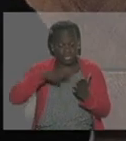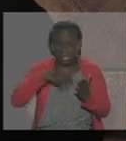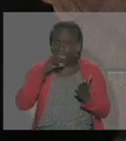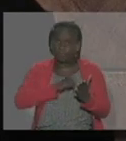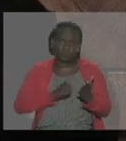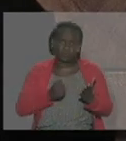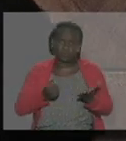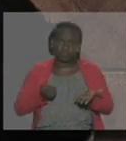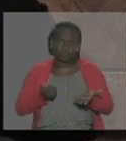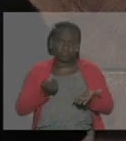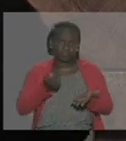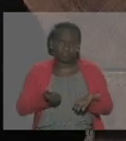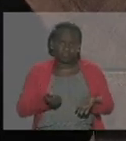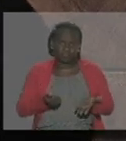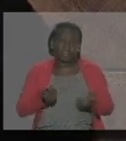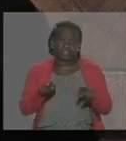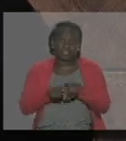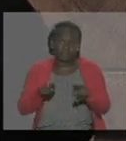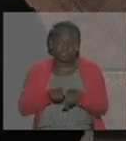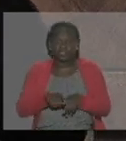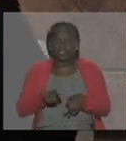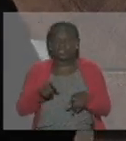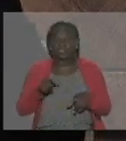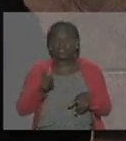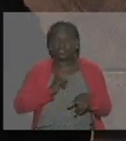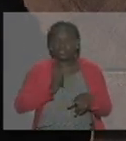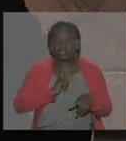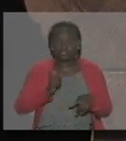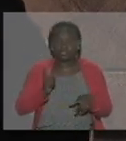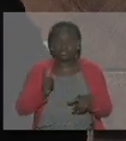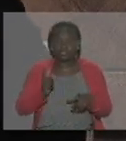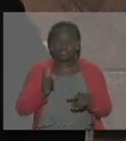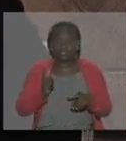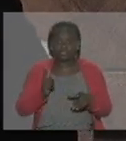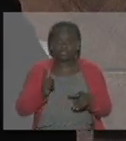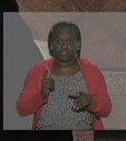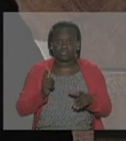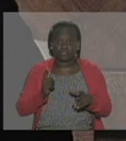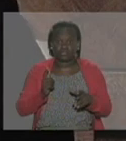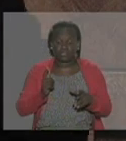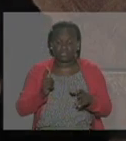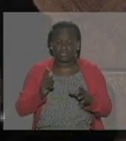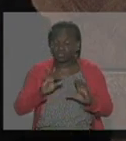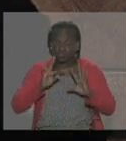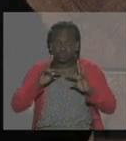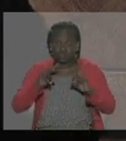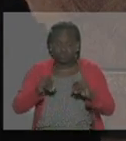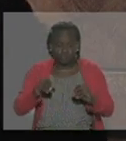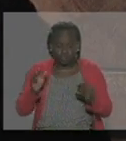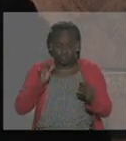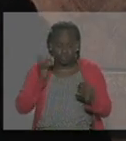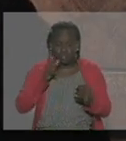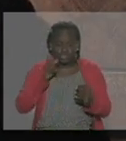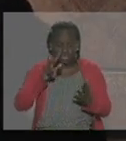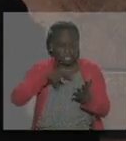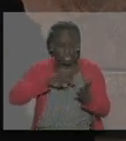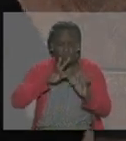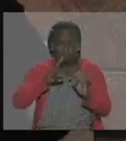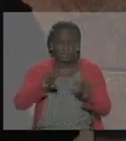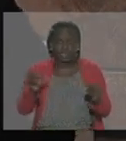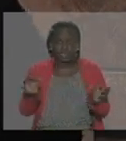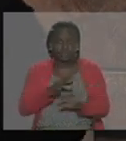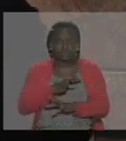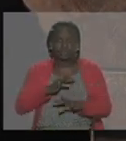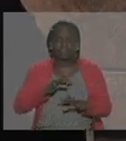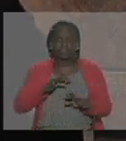lê rapidamente e E você tem a a a a a fruição da totalidade da obra